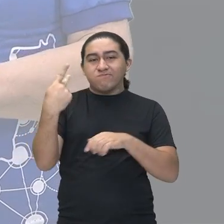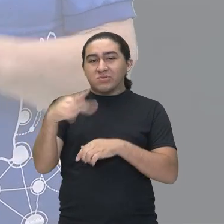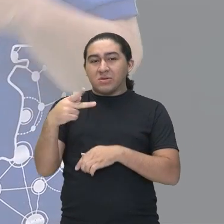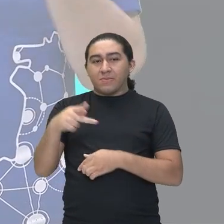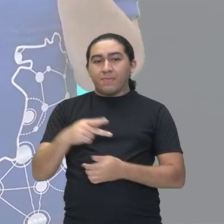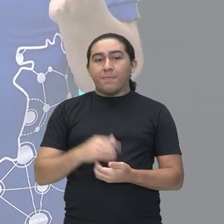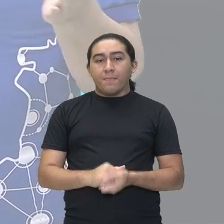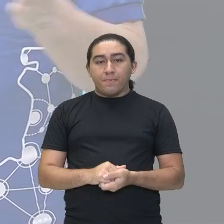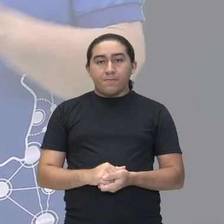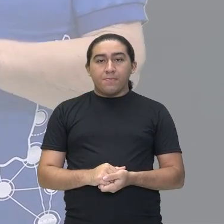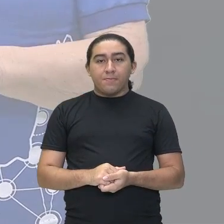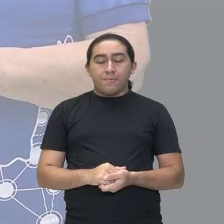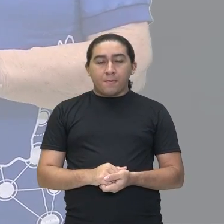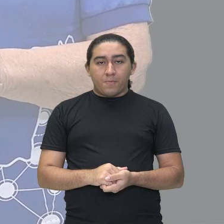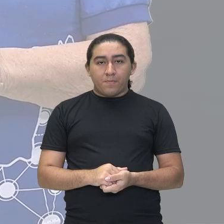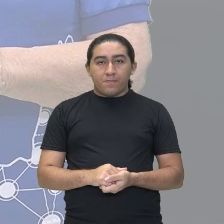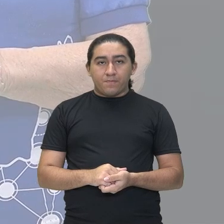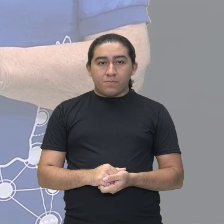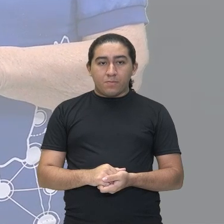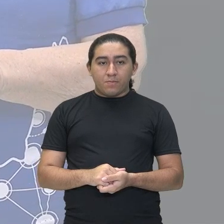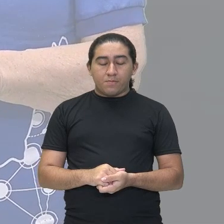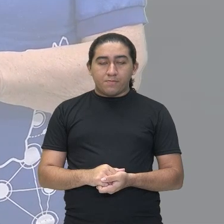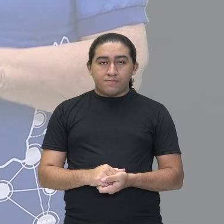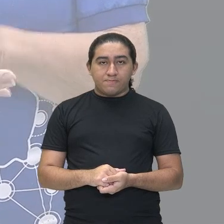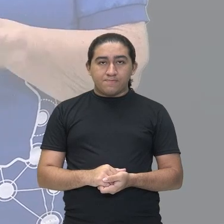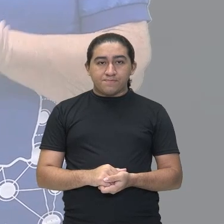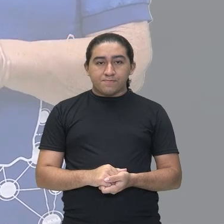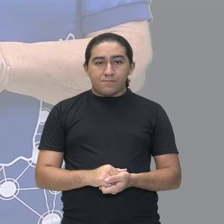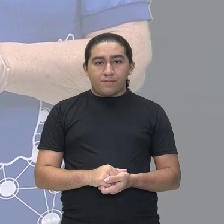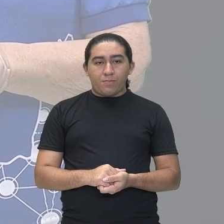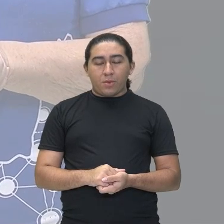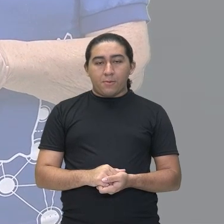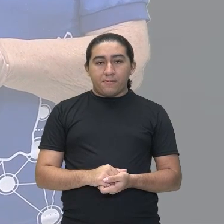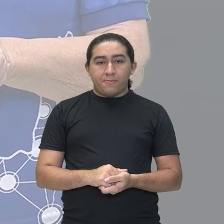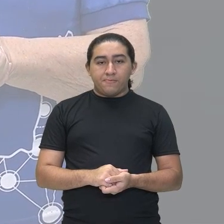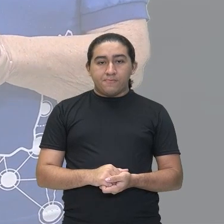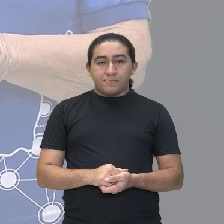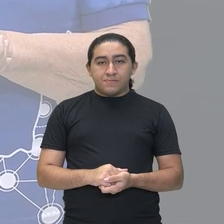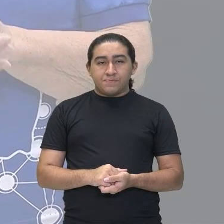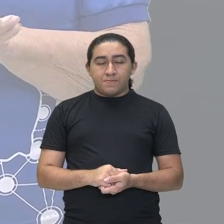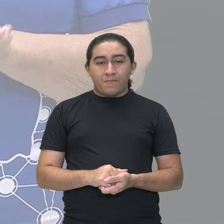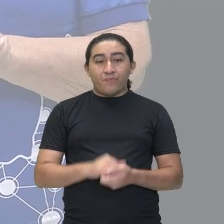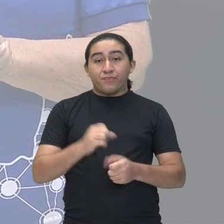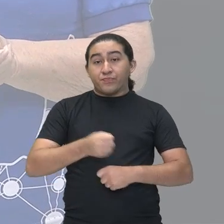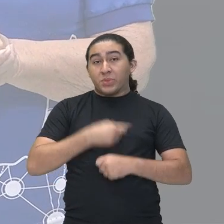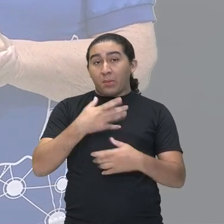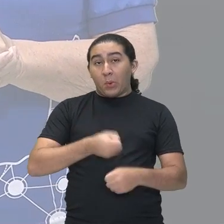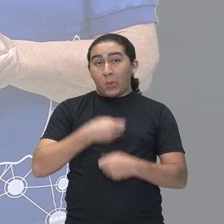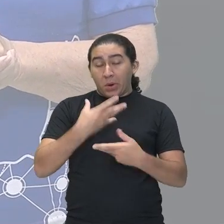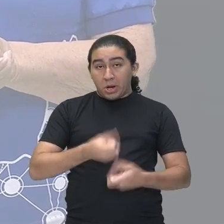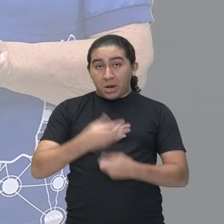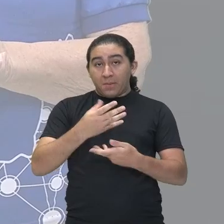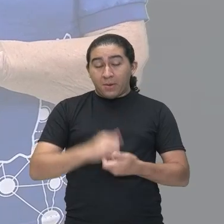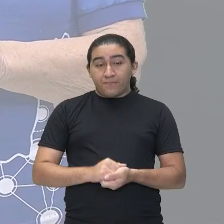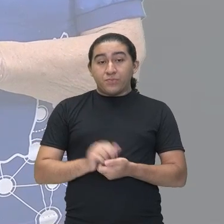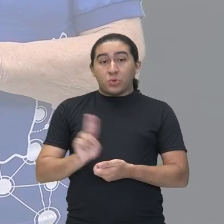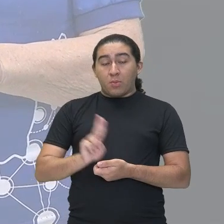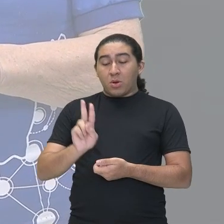vimos, um trecho do poema épico, né, que é